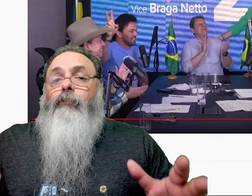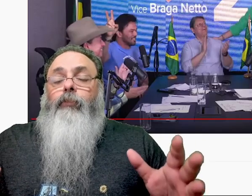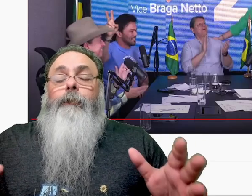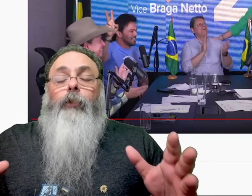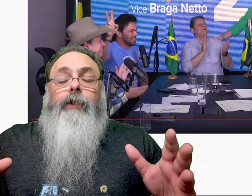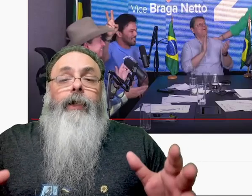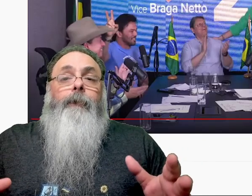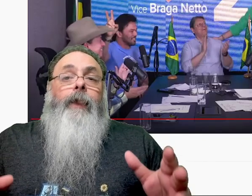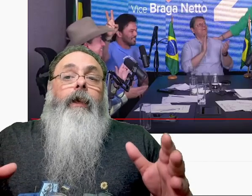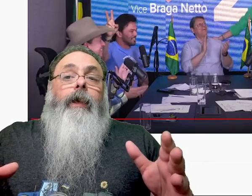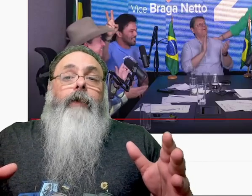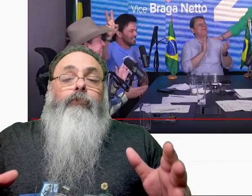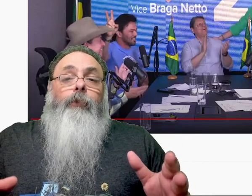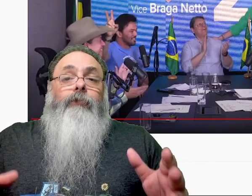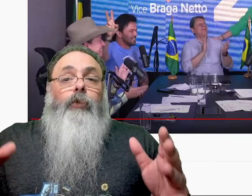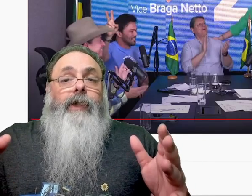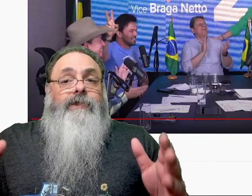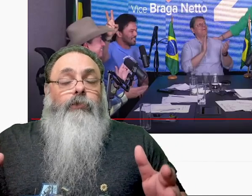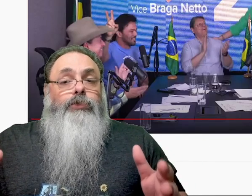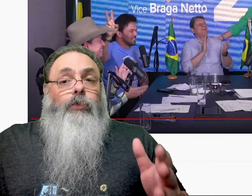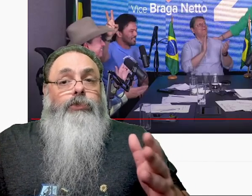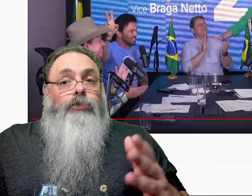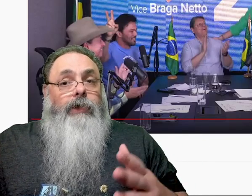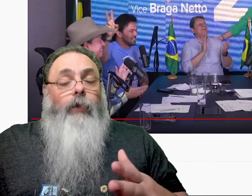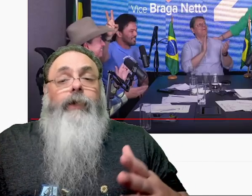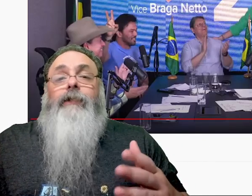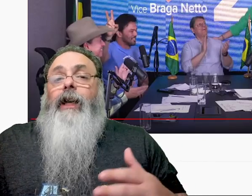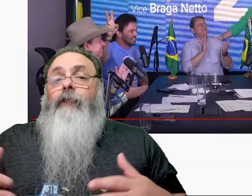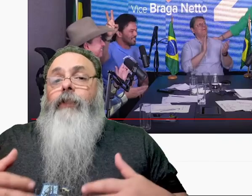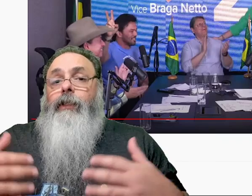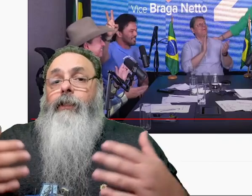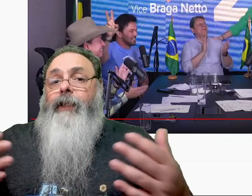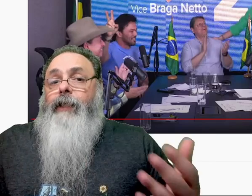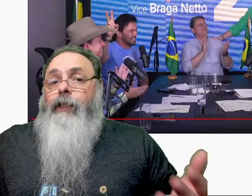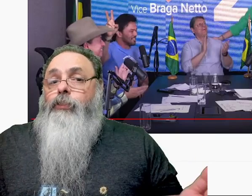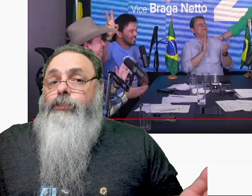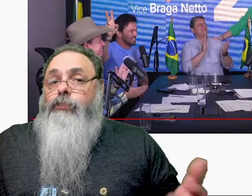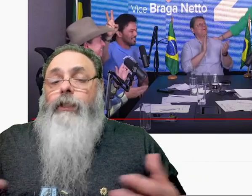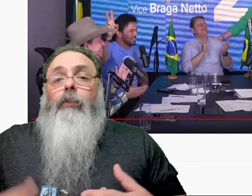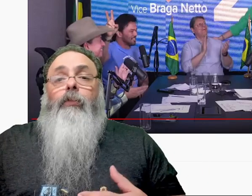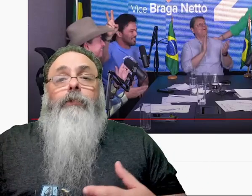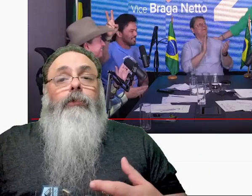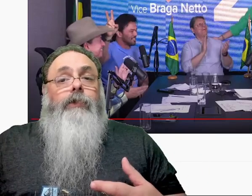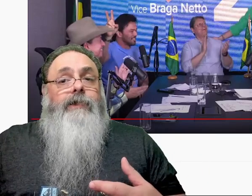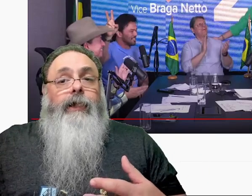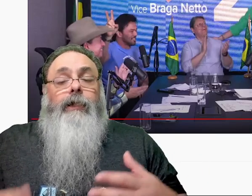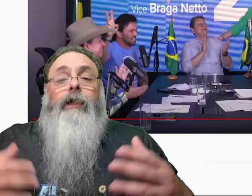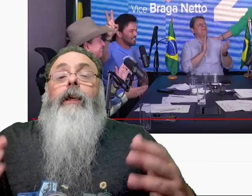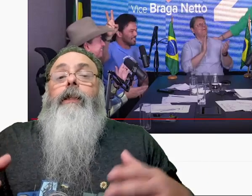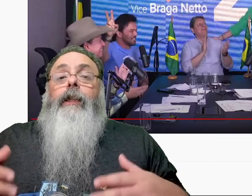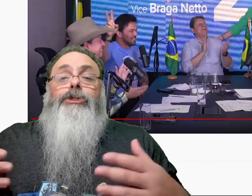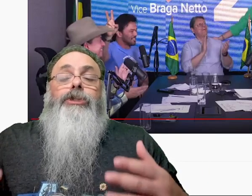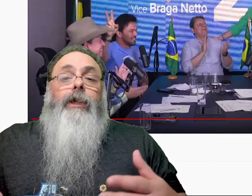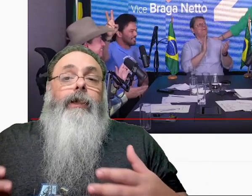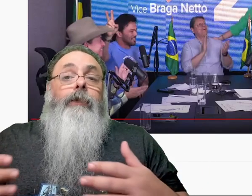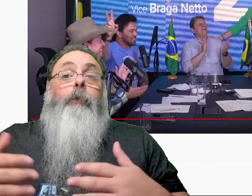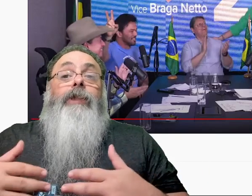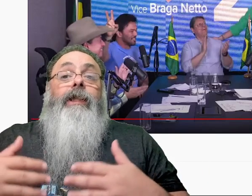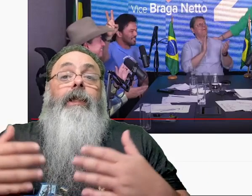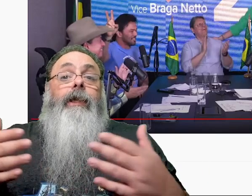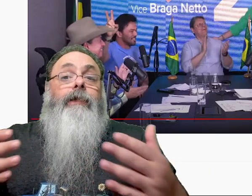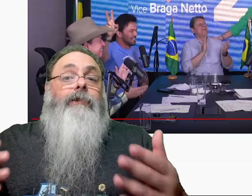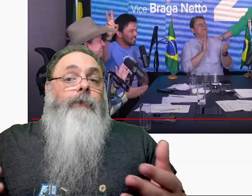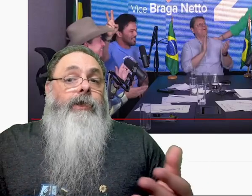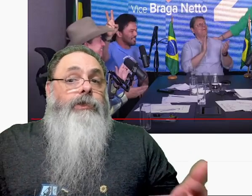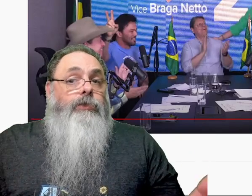caso do domingo foi porque foi uma violação de condicional ele tava em liberdade condicional com a torneira brasileira e ele tinha ele